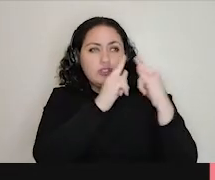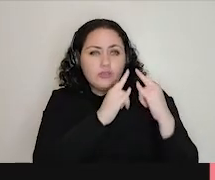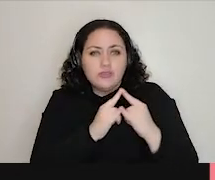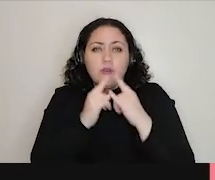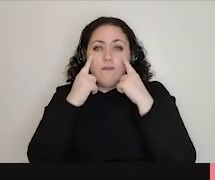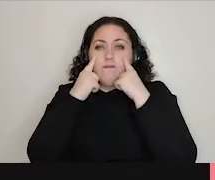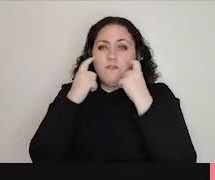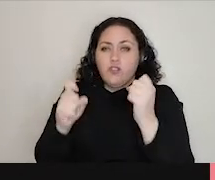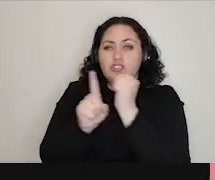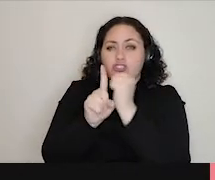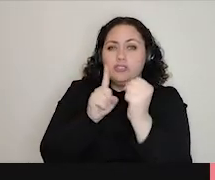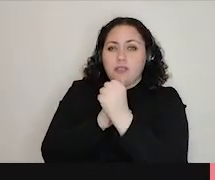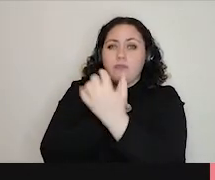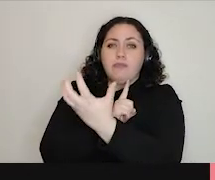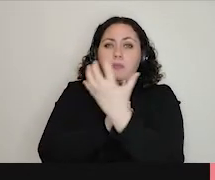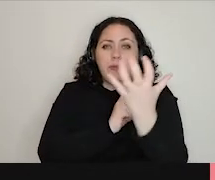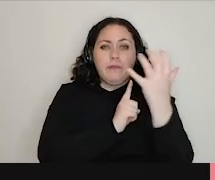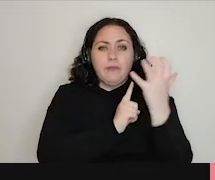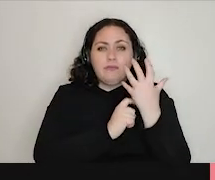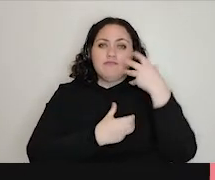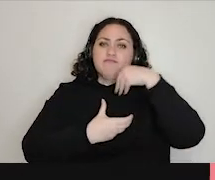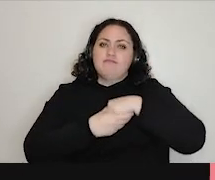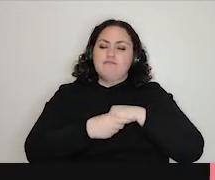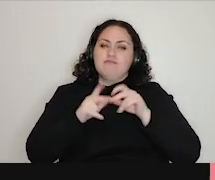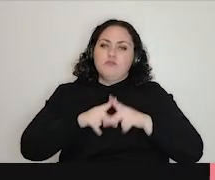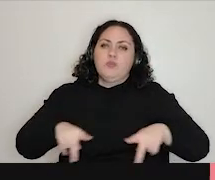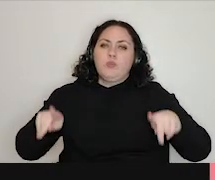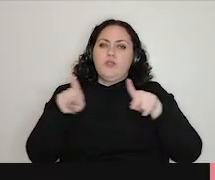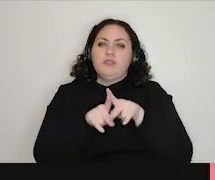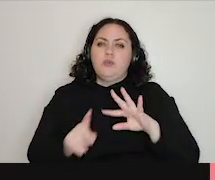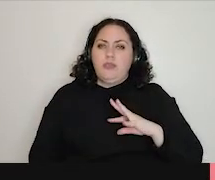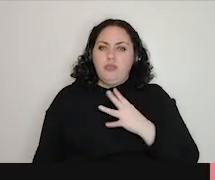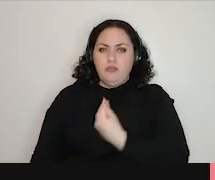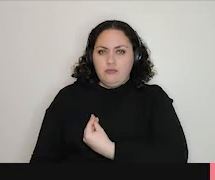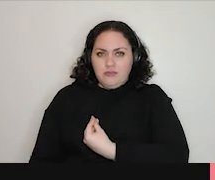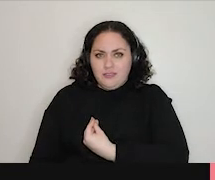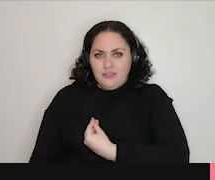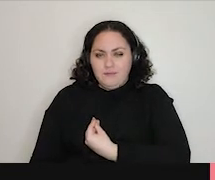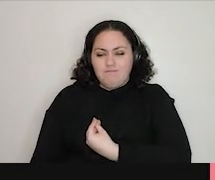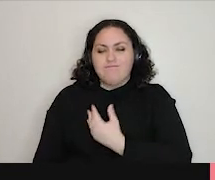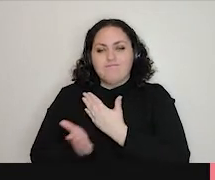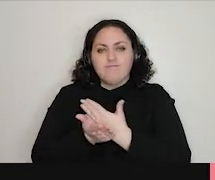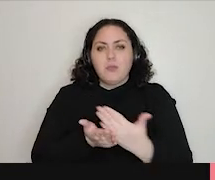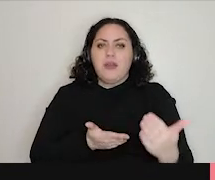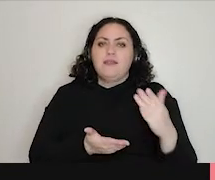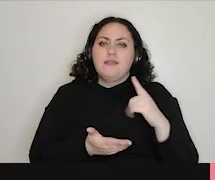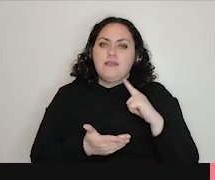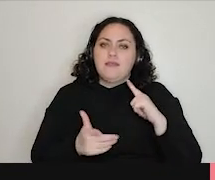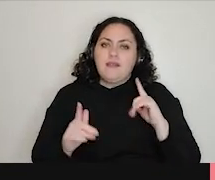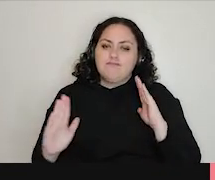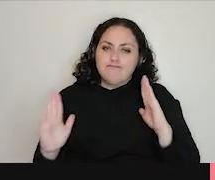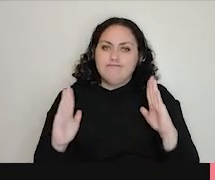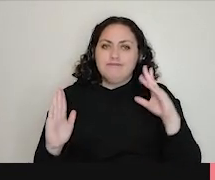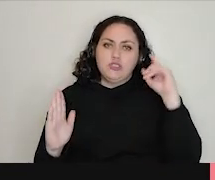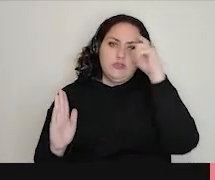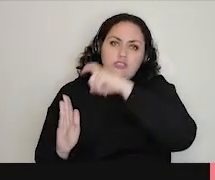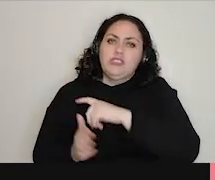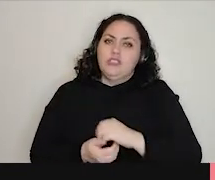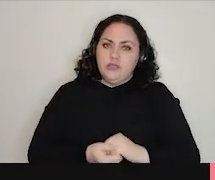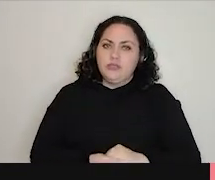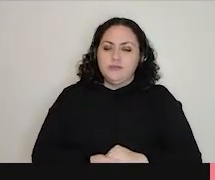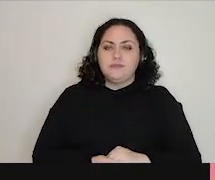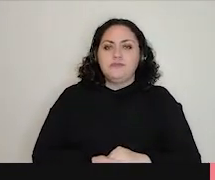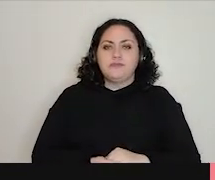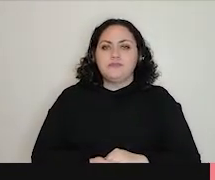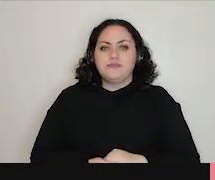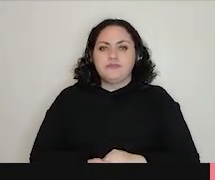sociais que atravessam a população trans e que fazem com que esse cenário seja tão difícil, né? Então, a gente